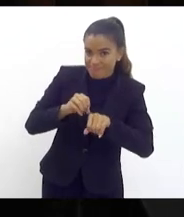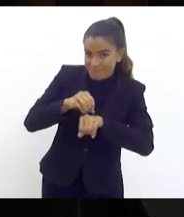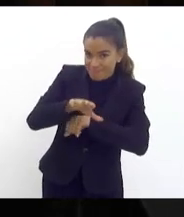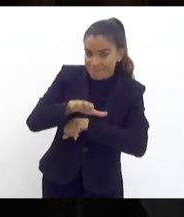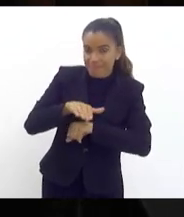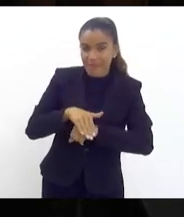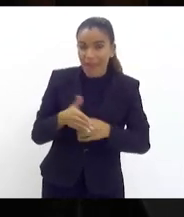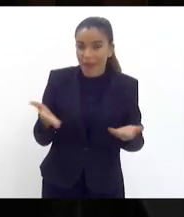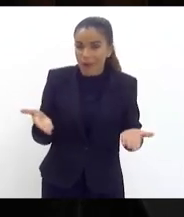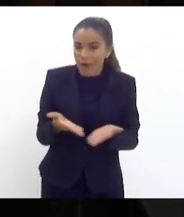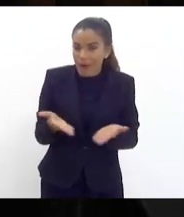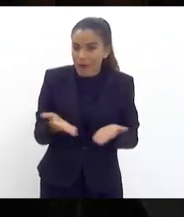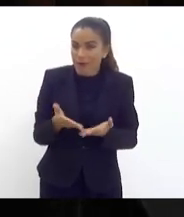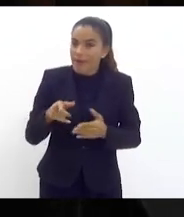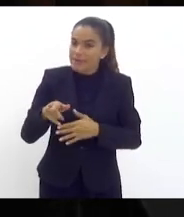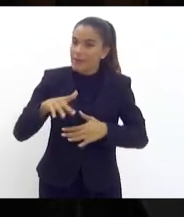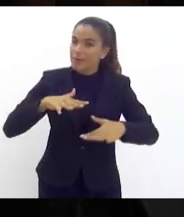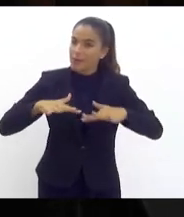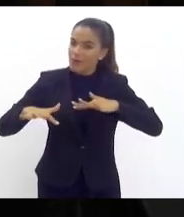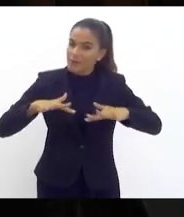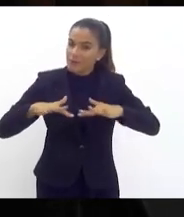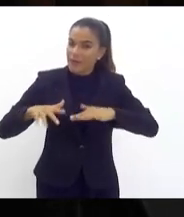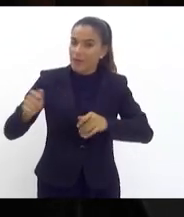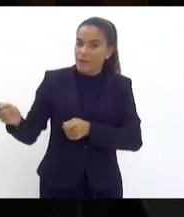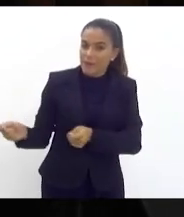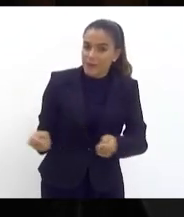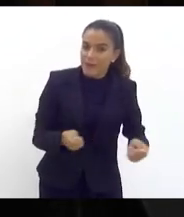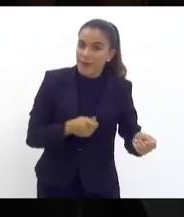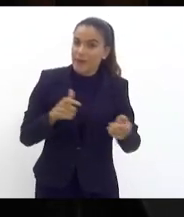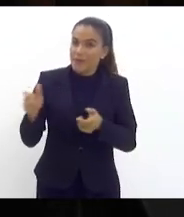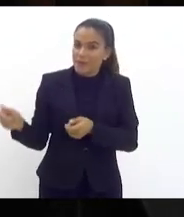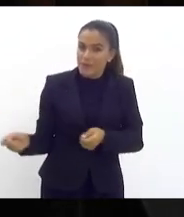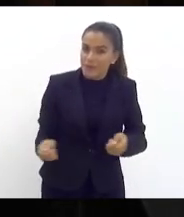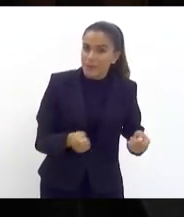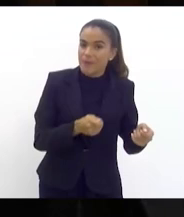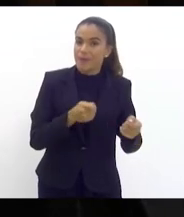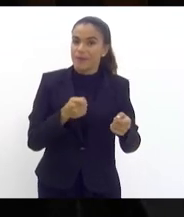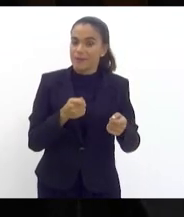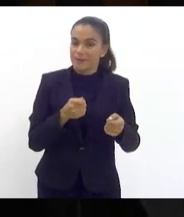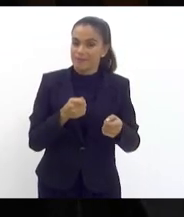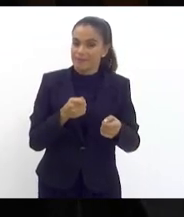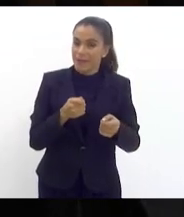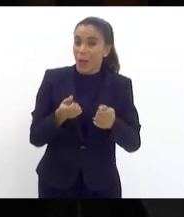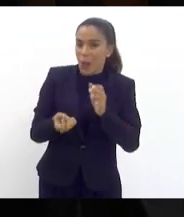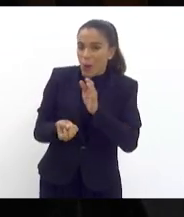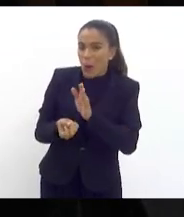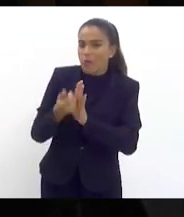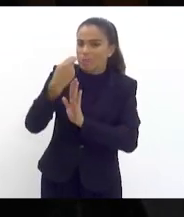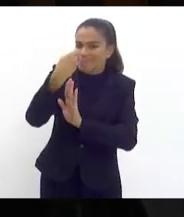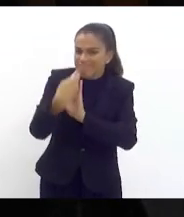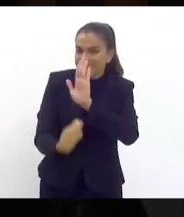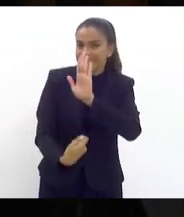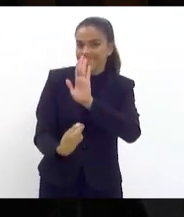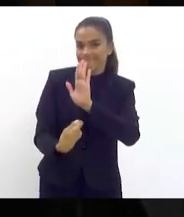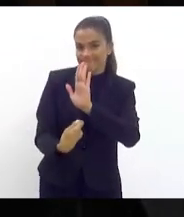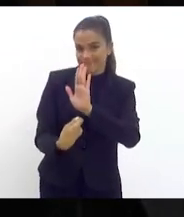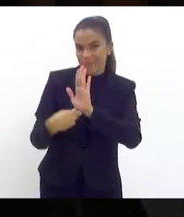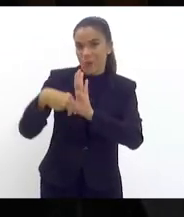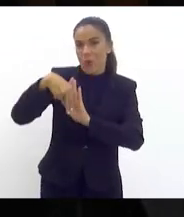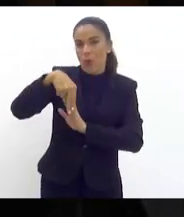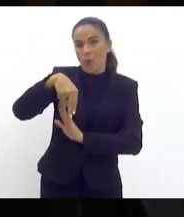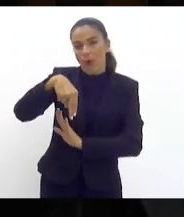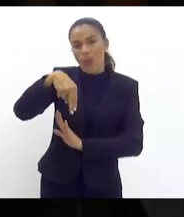tem sido esse um movimento constante. Construí até uma nota técnica